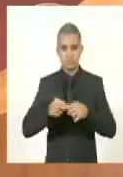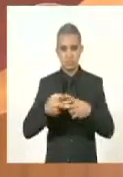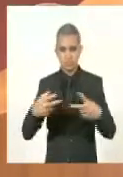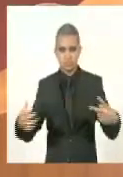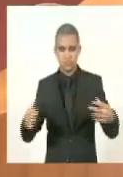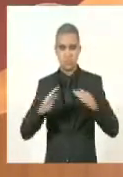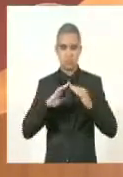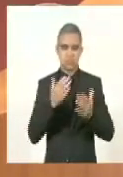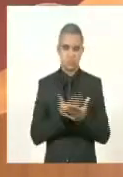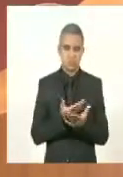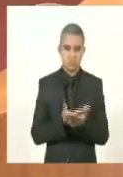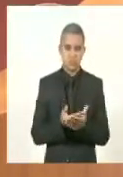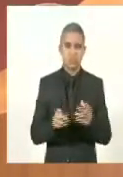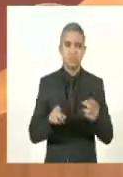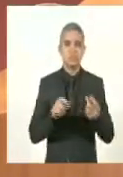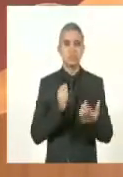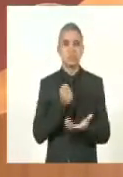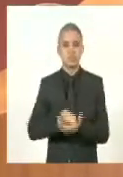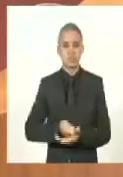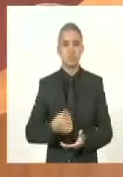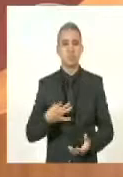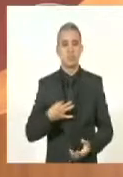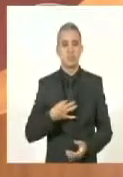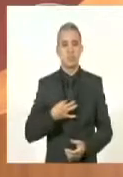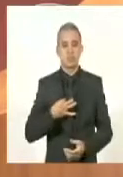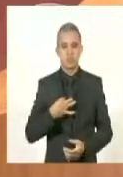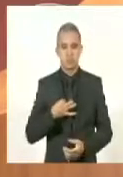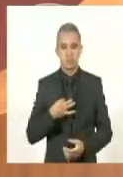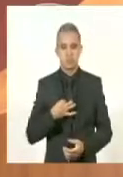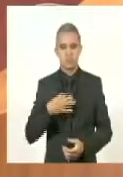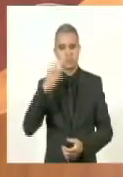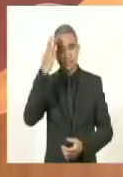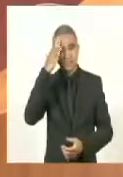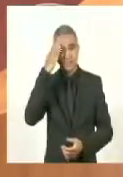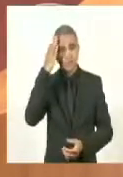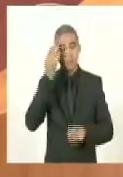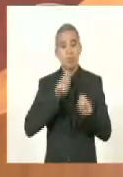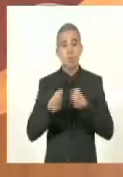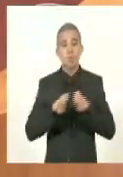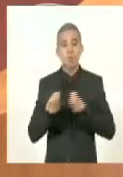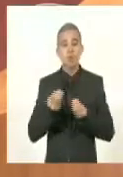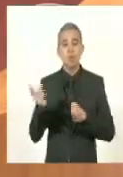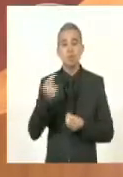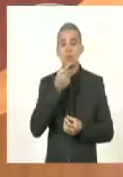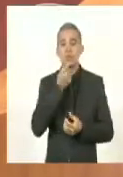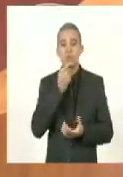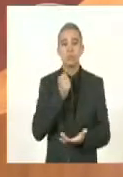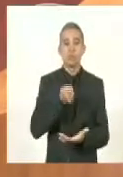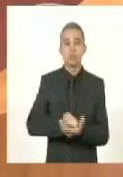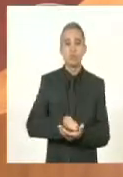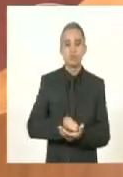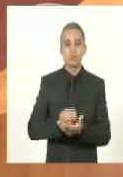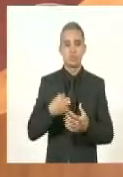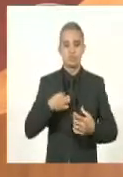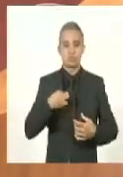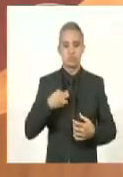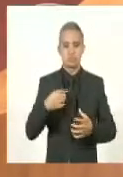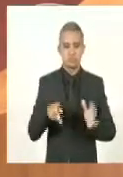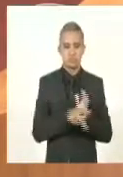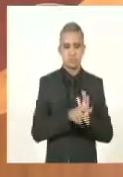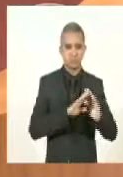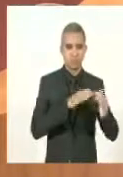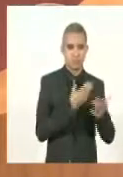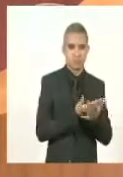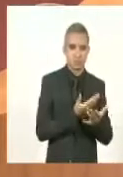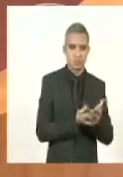vestimentos. Quero saber como é que um aluno desse vai conseguir comprar uma farda e vai comprar uma chuteira para jogar futebol